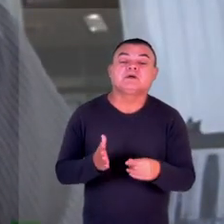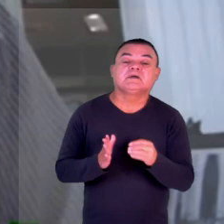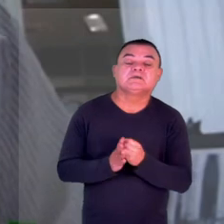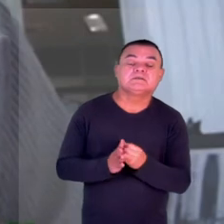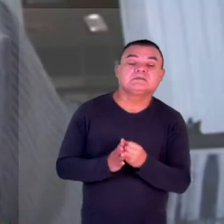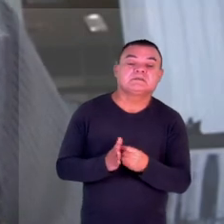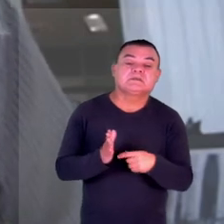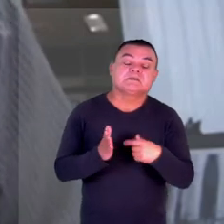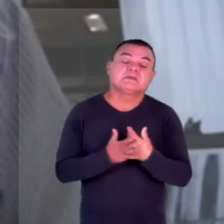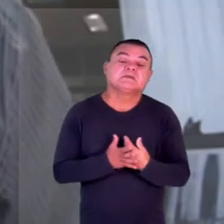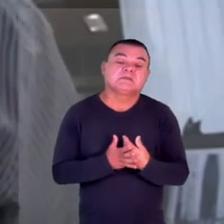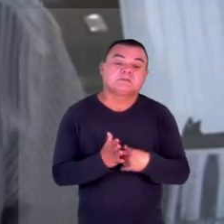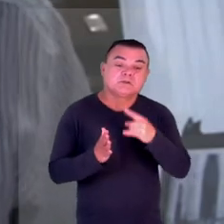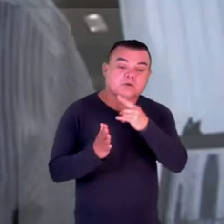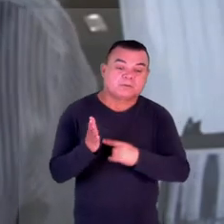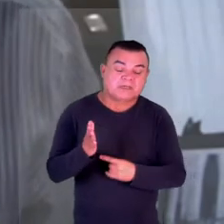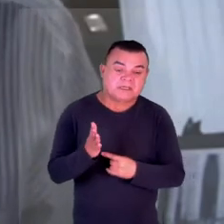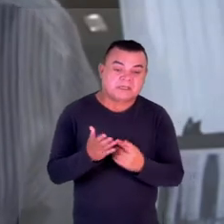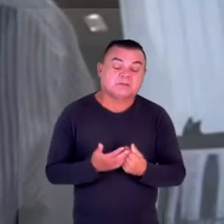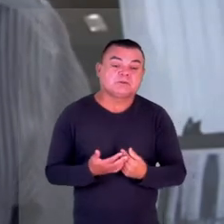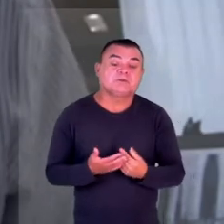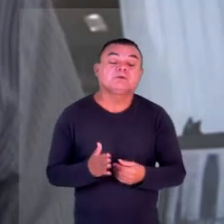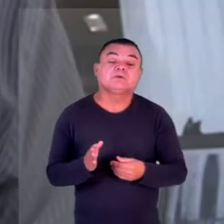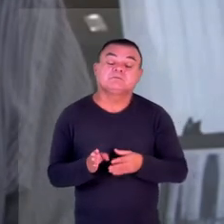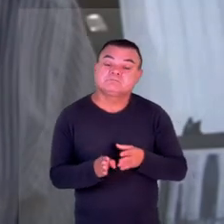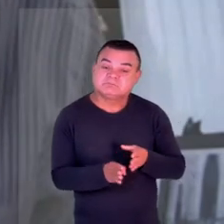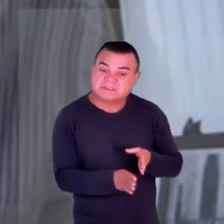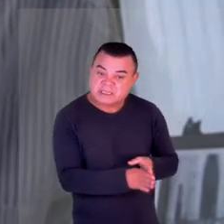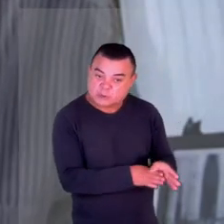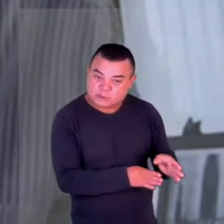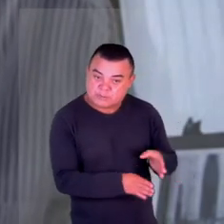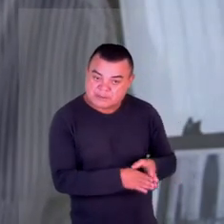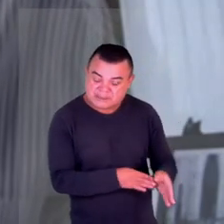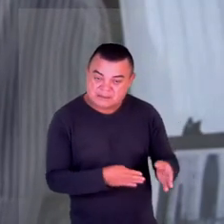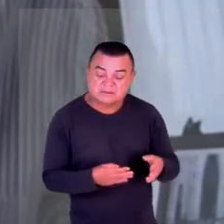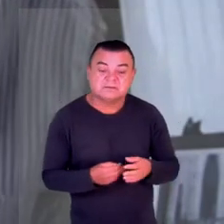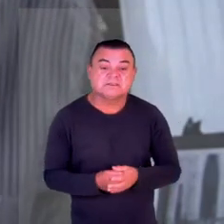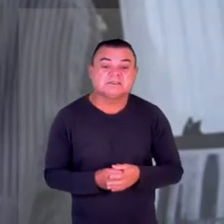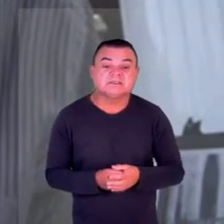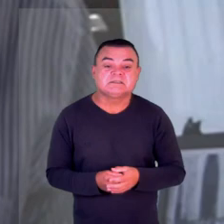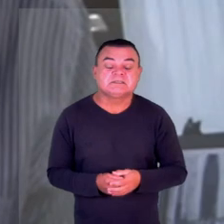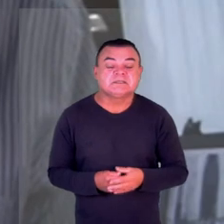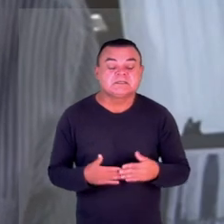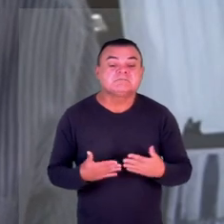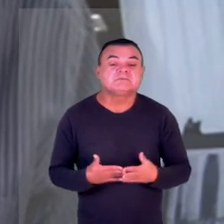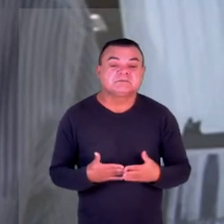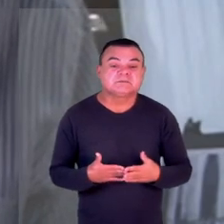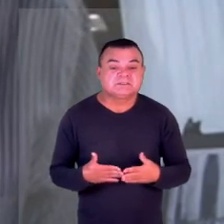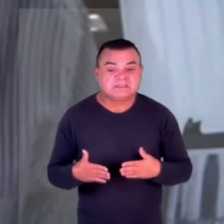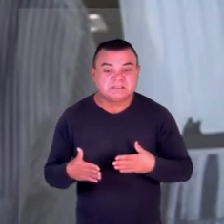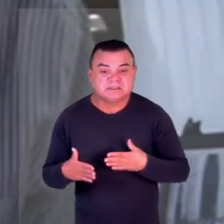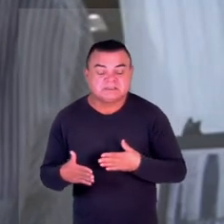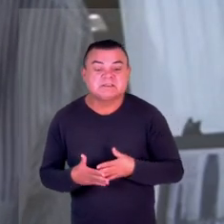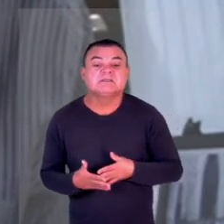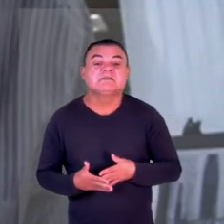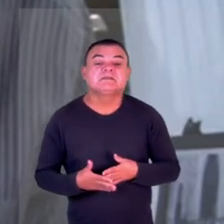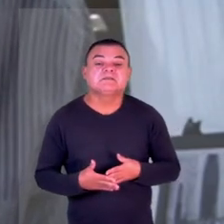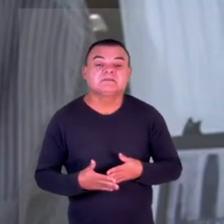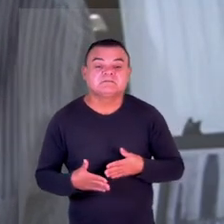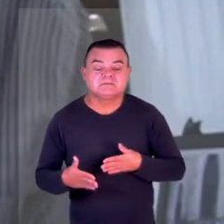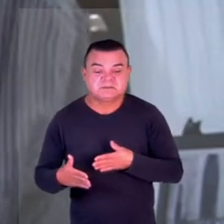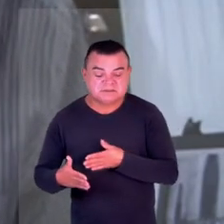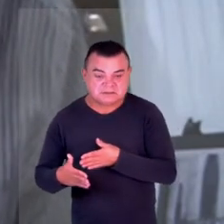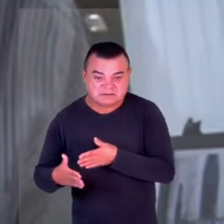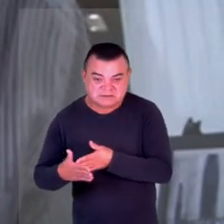né um que que recomenda né essa intervenção de forma integrada e